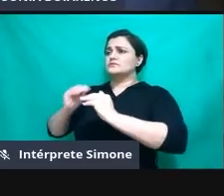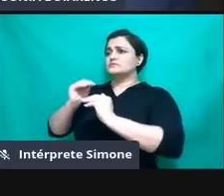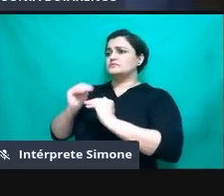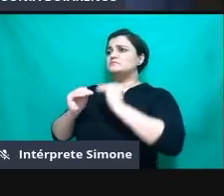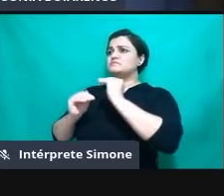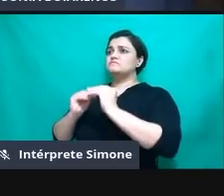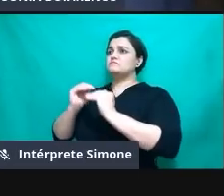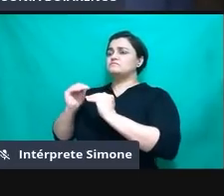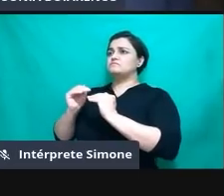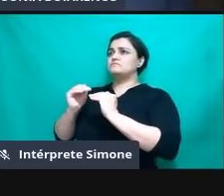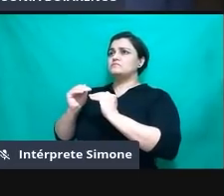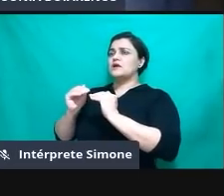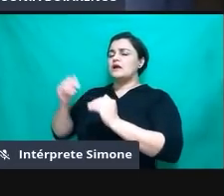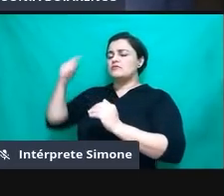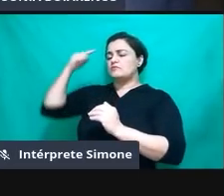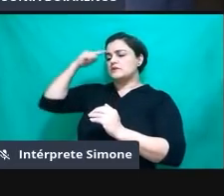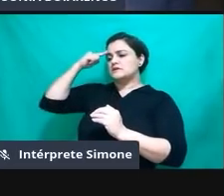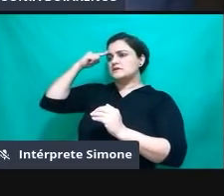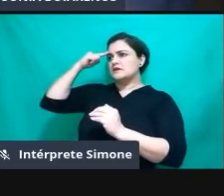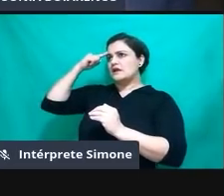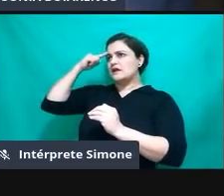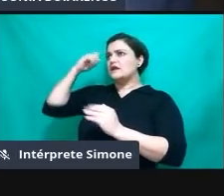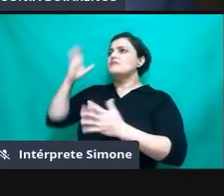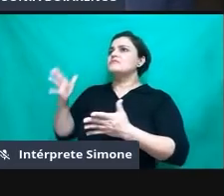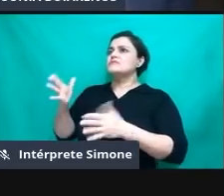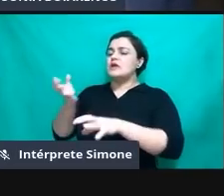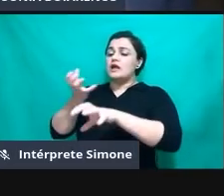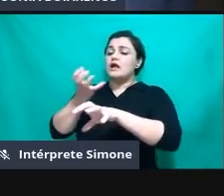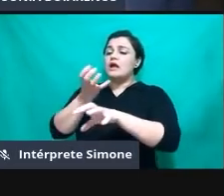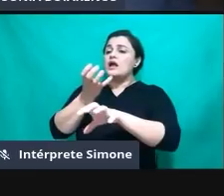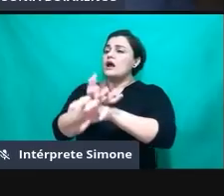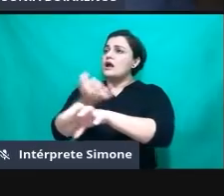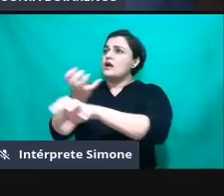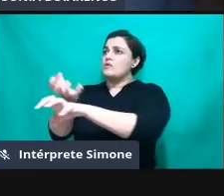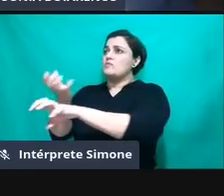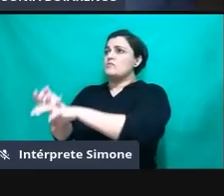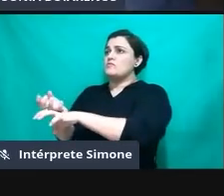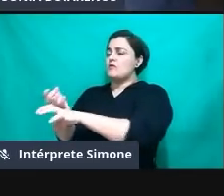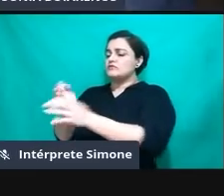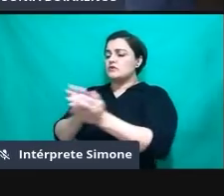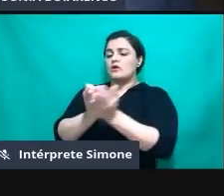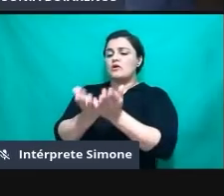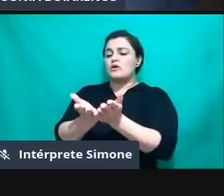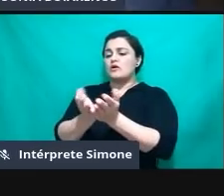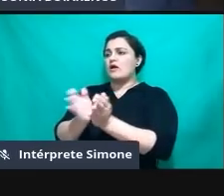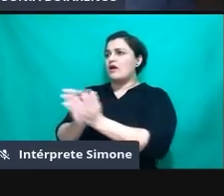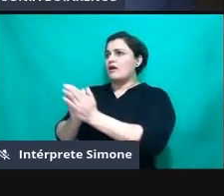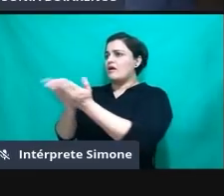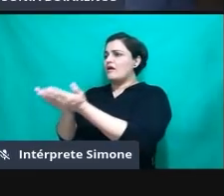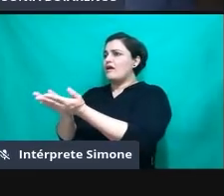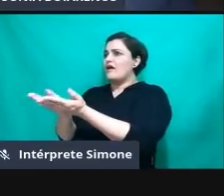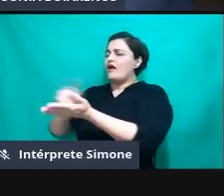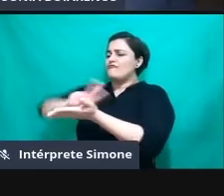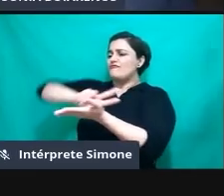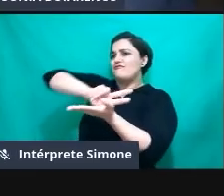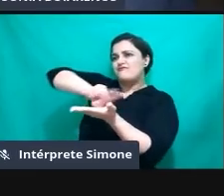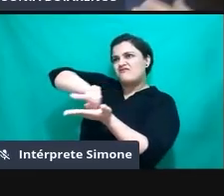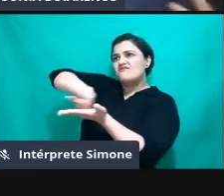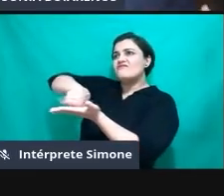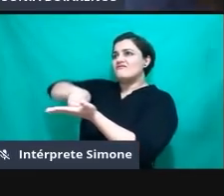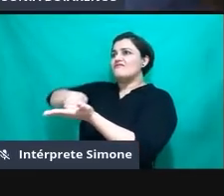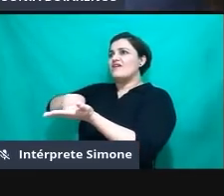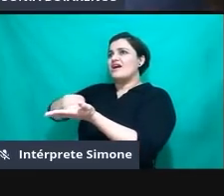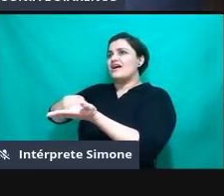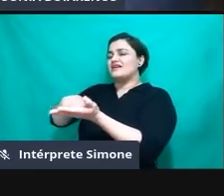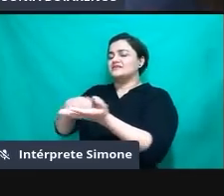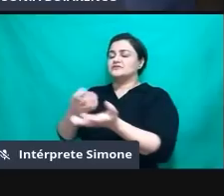alternativas curriculares, que eram vários cadernos, cada um uma área de conhecimento, né? E